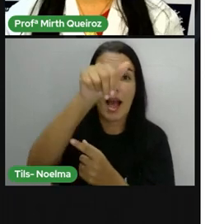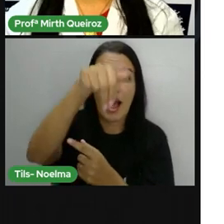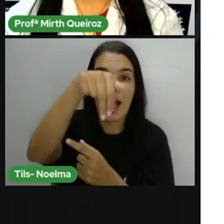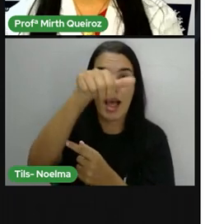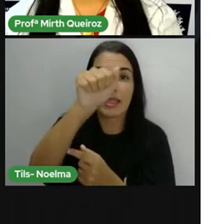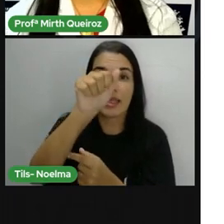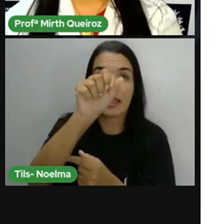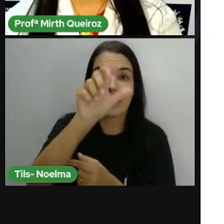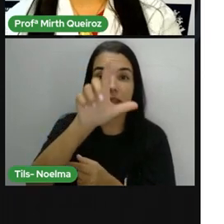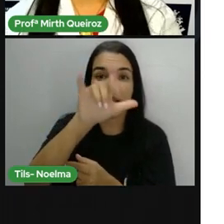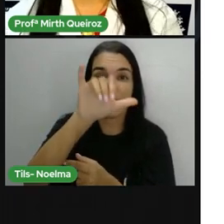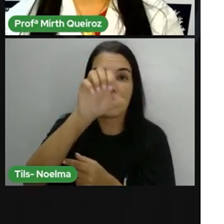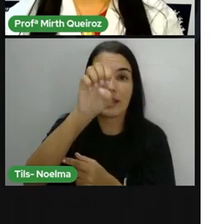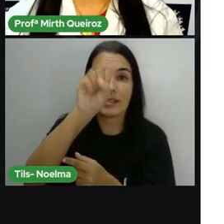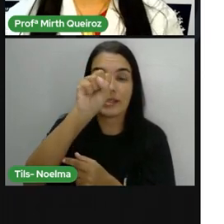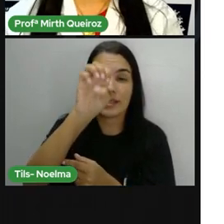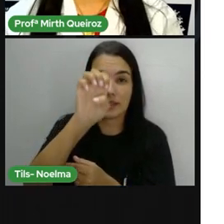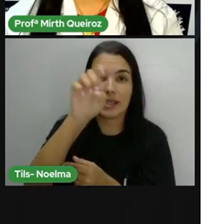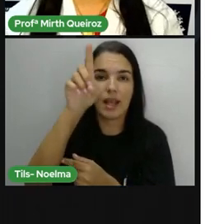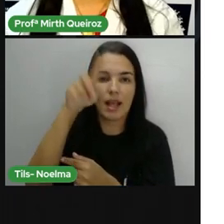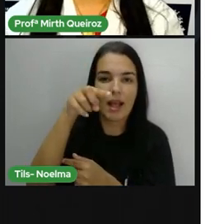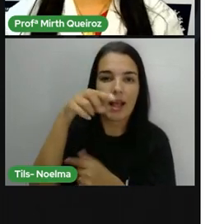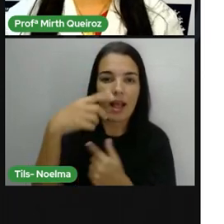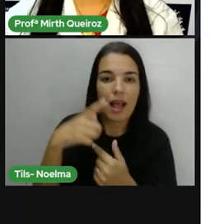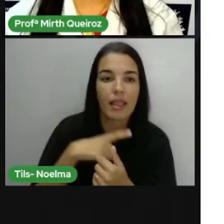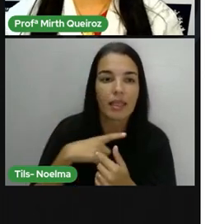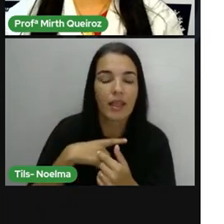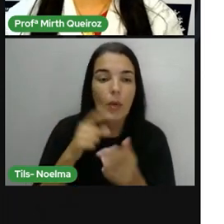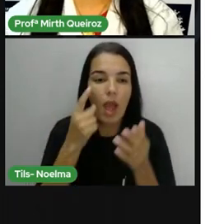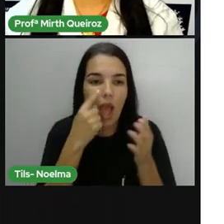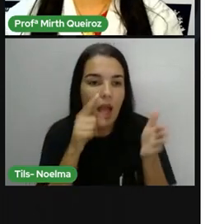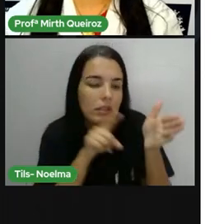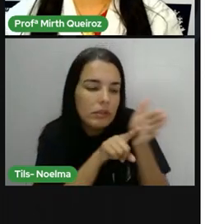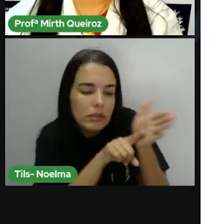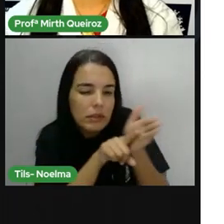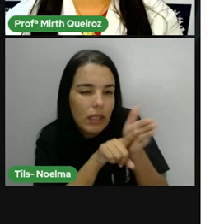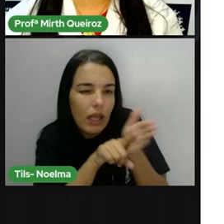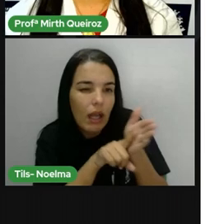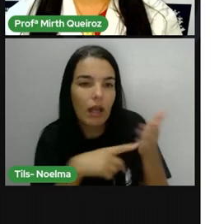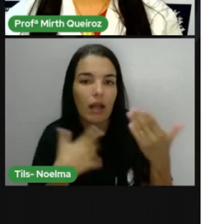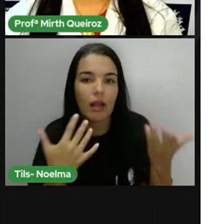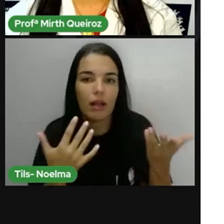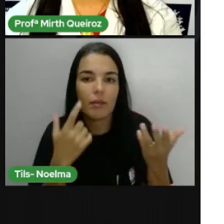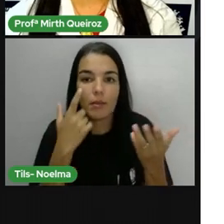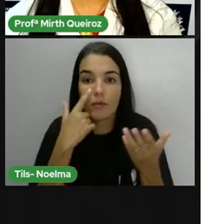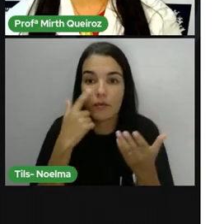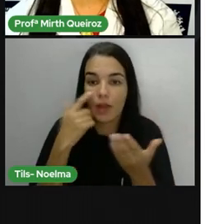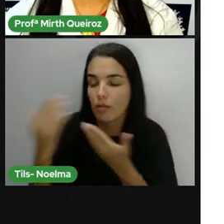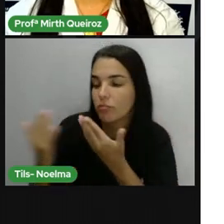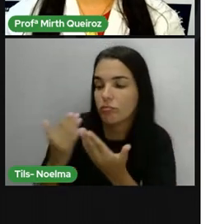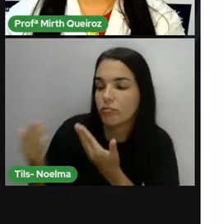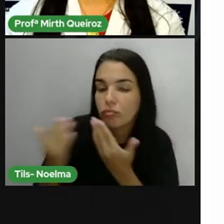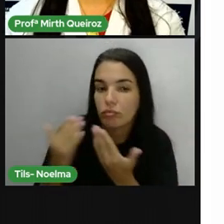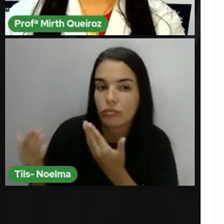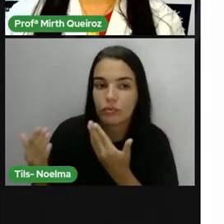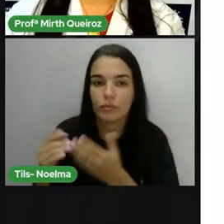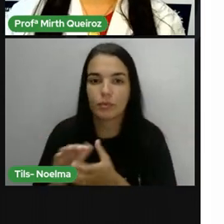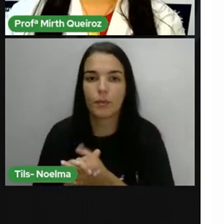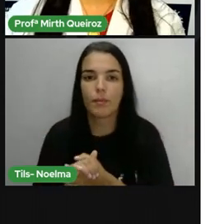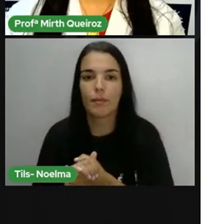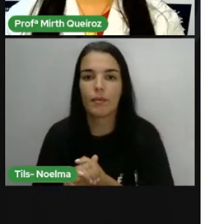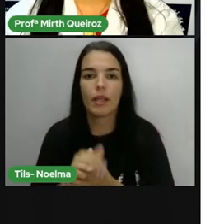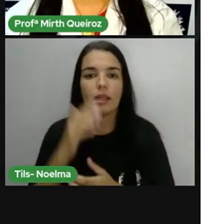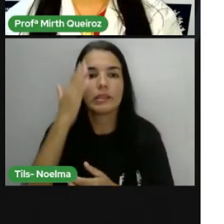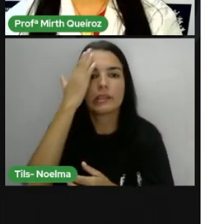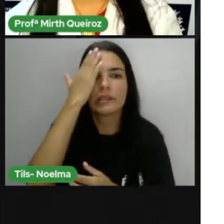Doído e doido. São palavras que um acento faz toda a diferença ali, né? A gente tem também aí